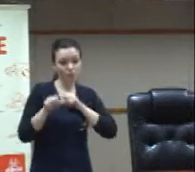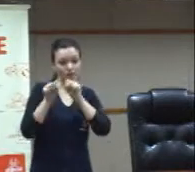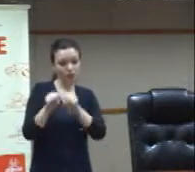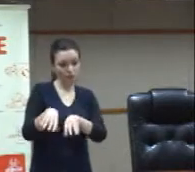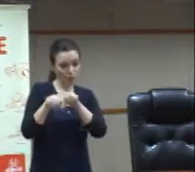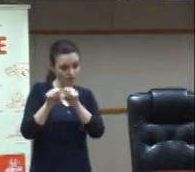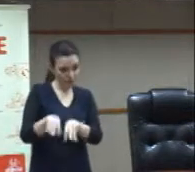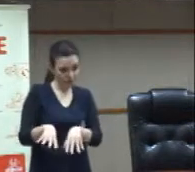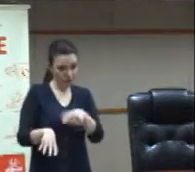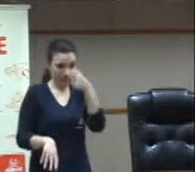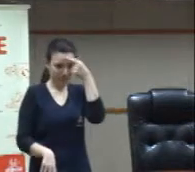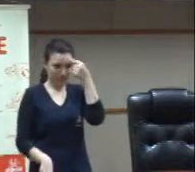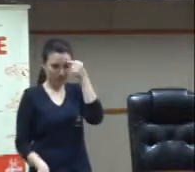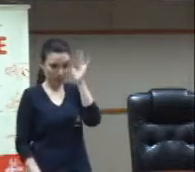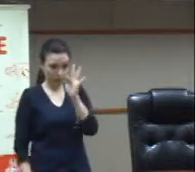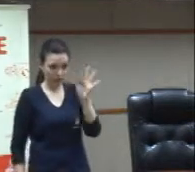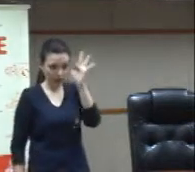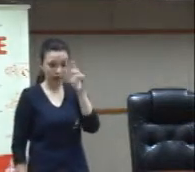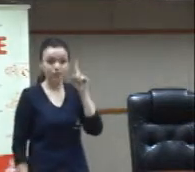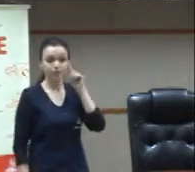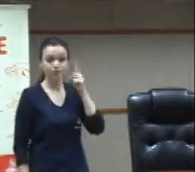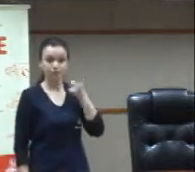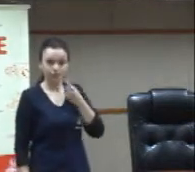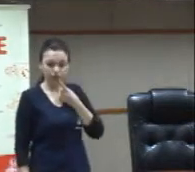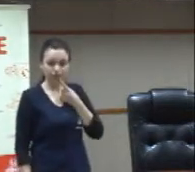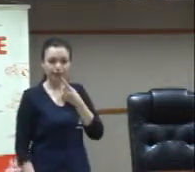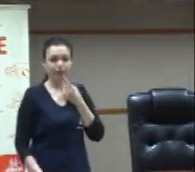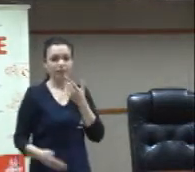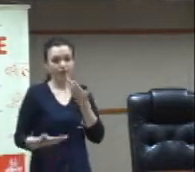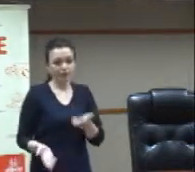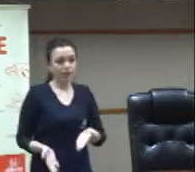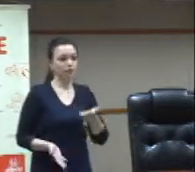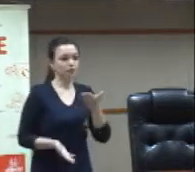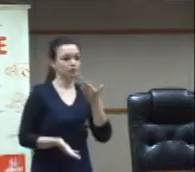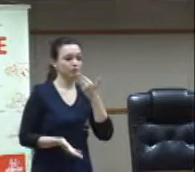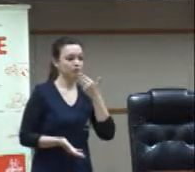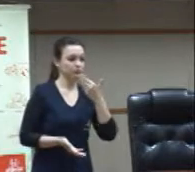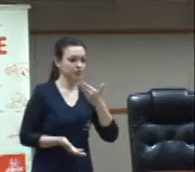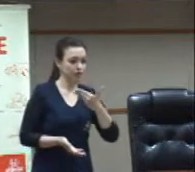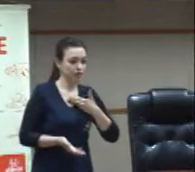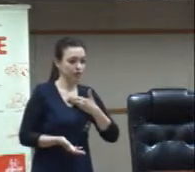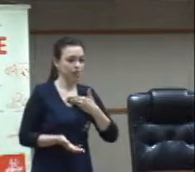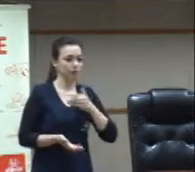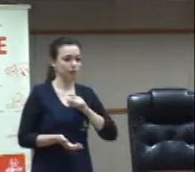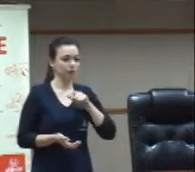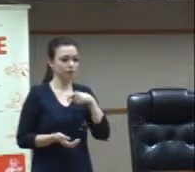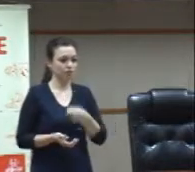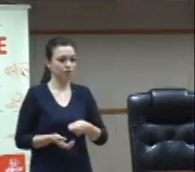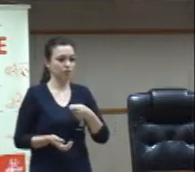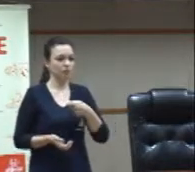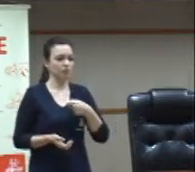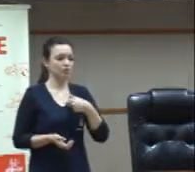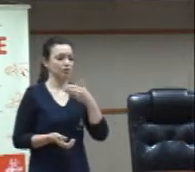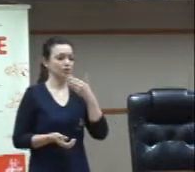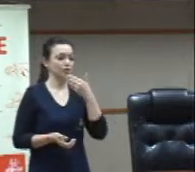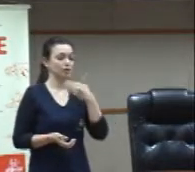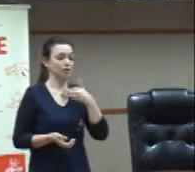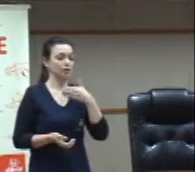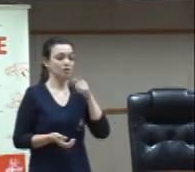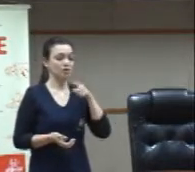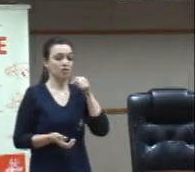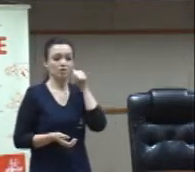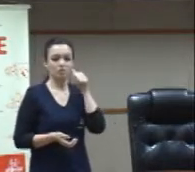surdas no nível superior. Foi um pedido, foi a determinação do desembargador Ricardo Tadeu,